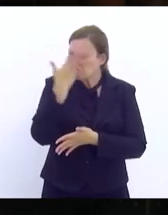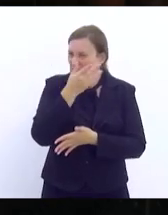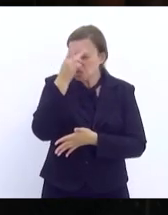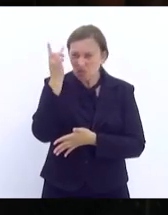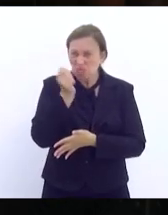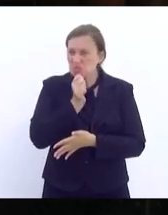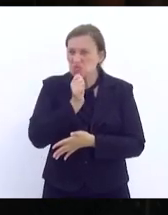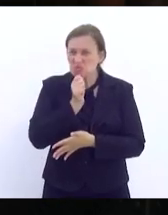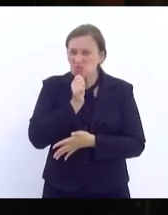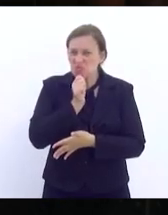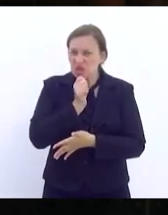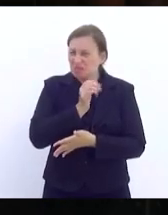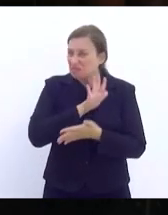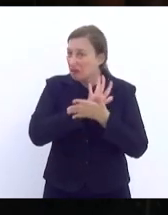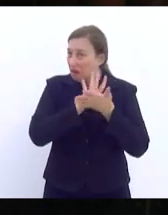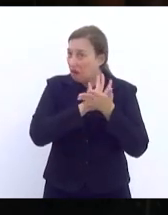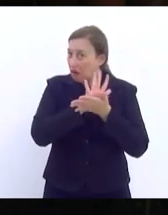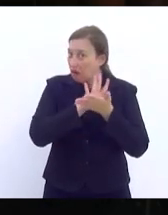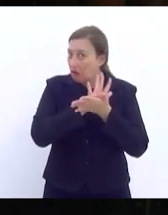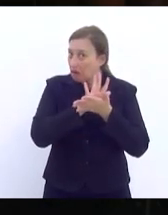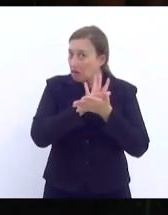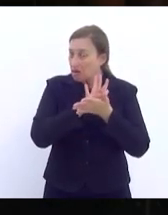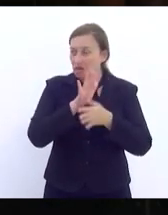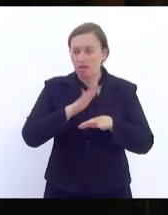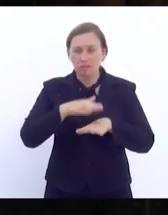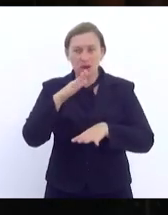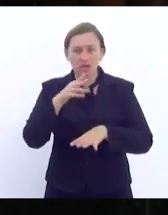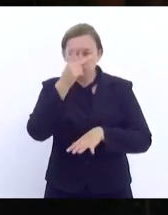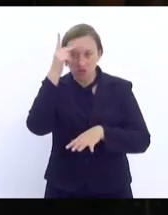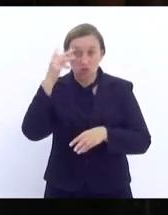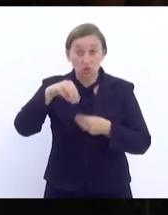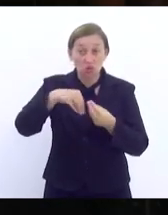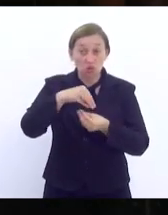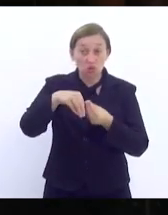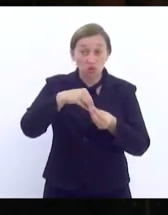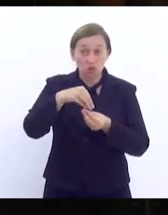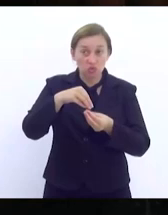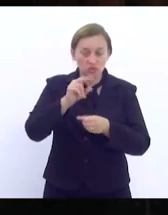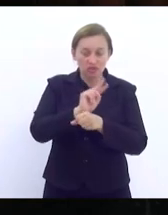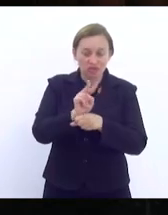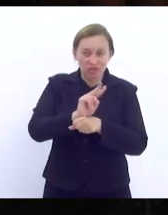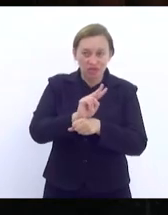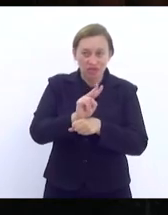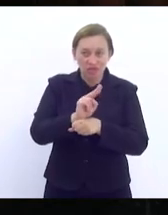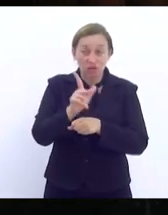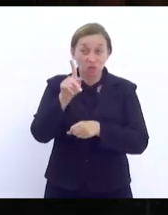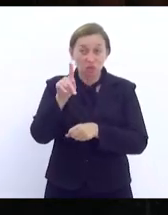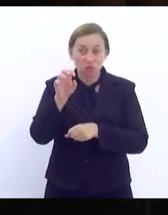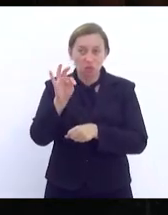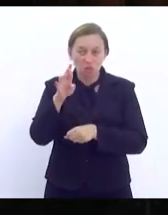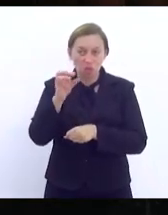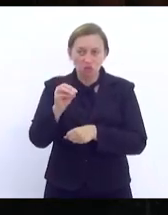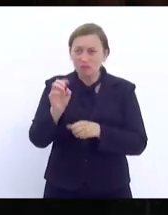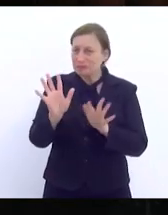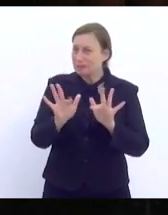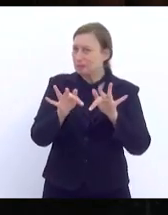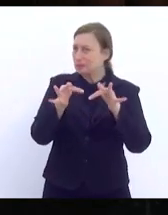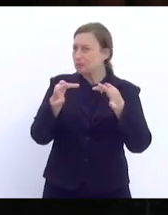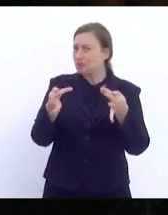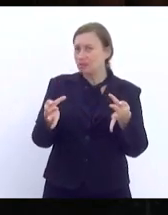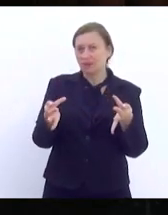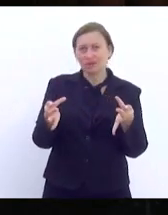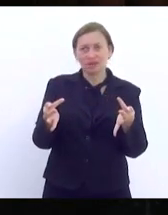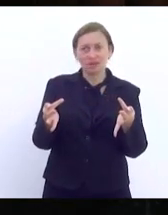onde não tivesse mais gente envolvida no sistema de fiscalização do Porto é simplesmente